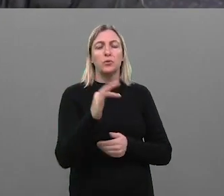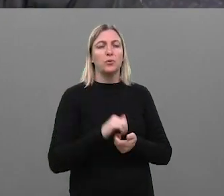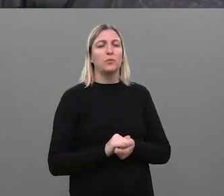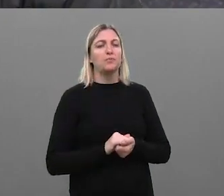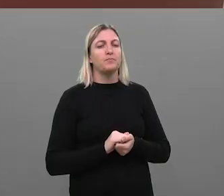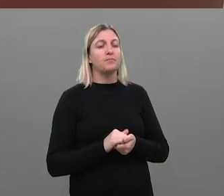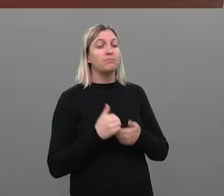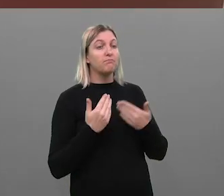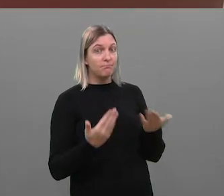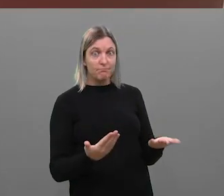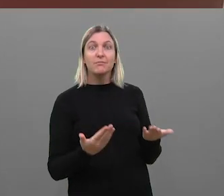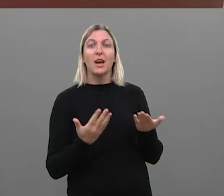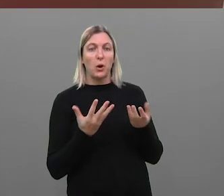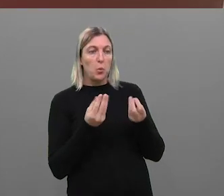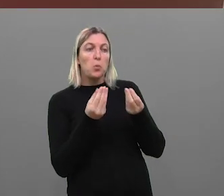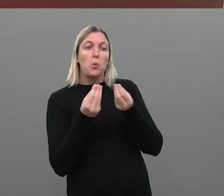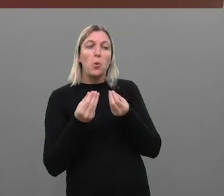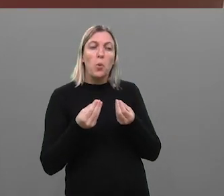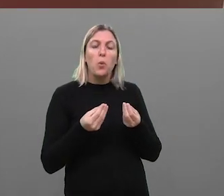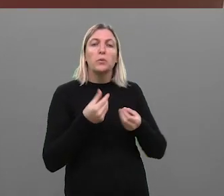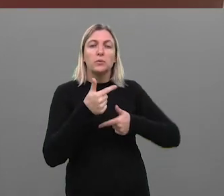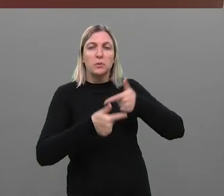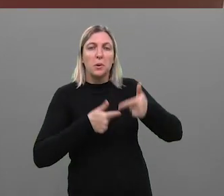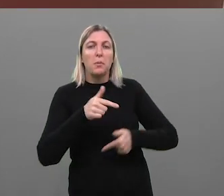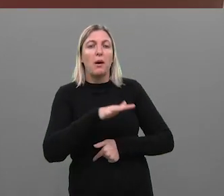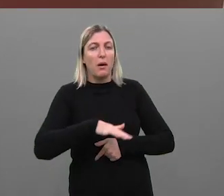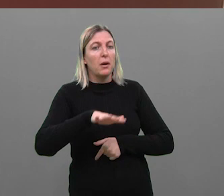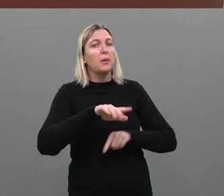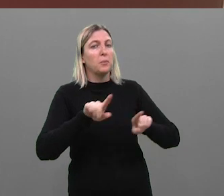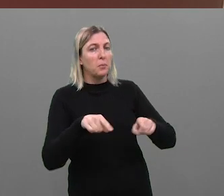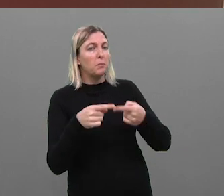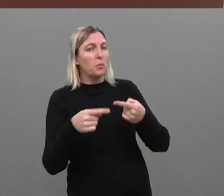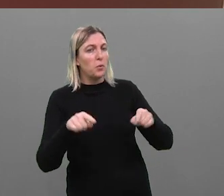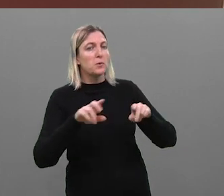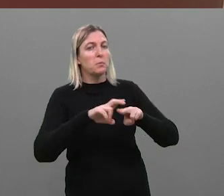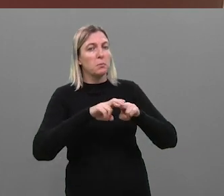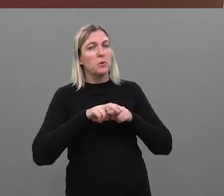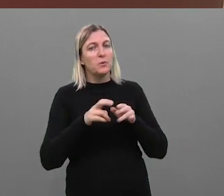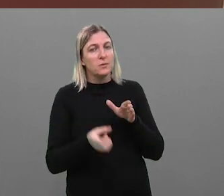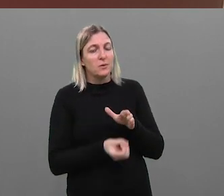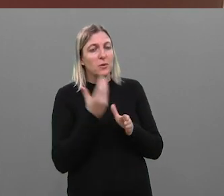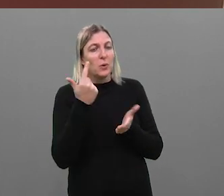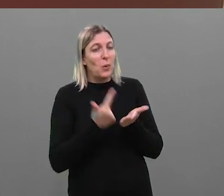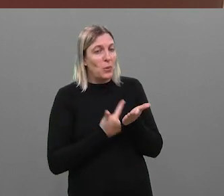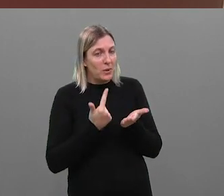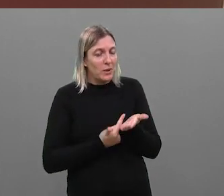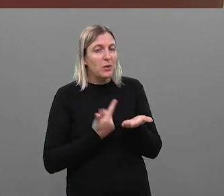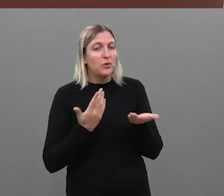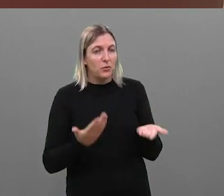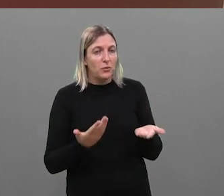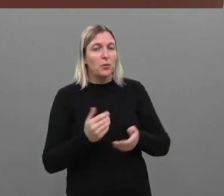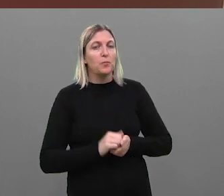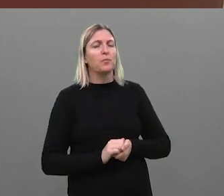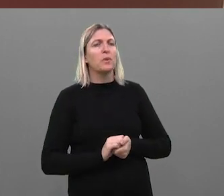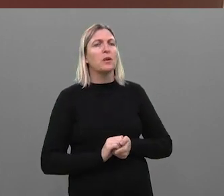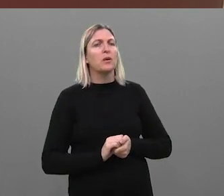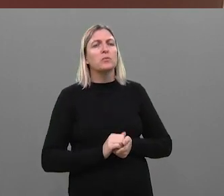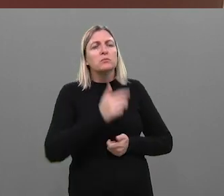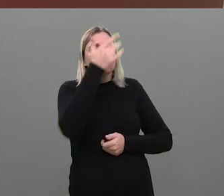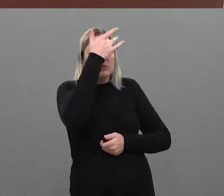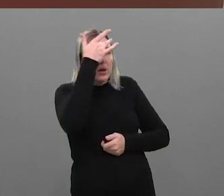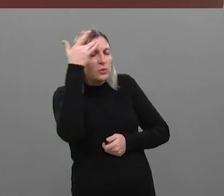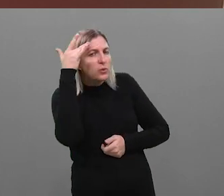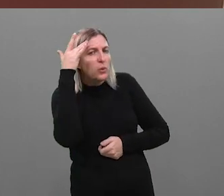vindouros né tão intensa que foi tema de um livro Exatamente exatamente as